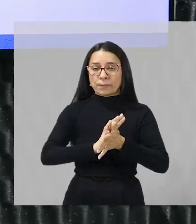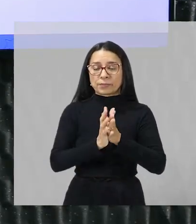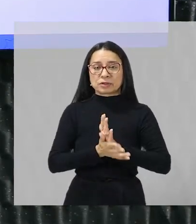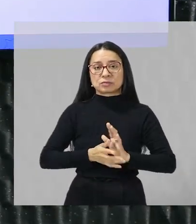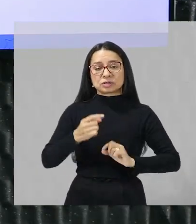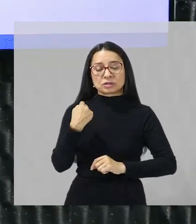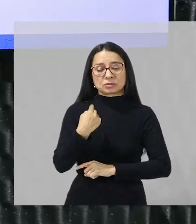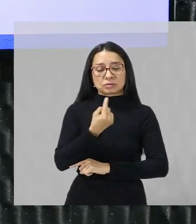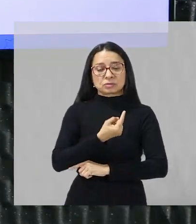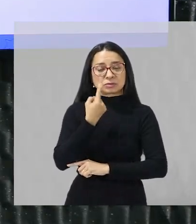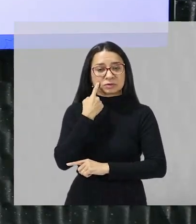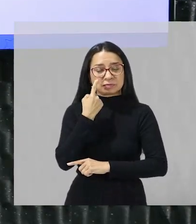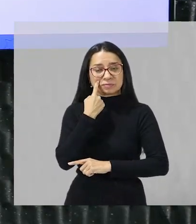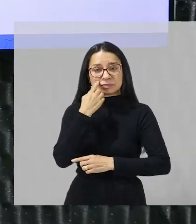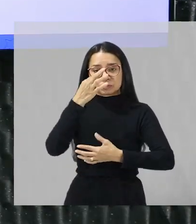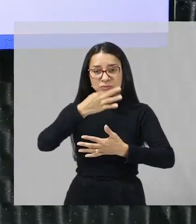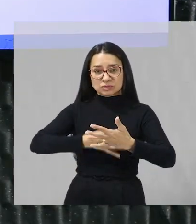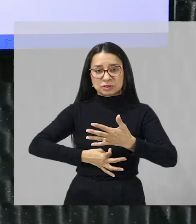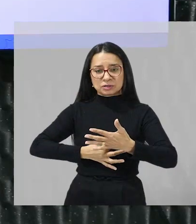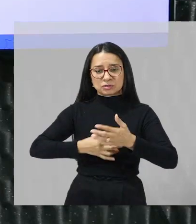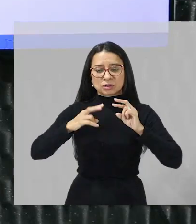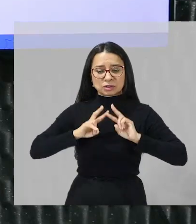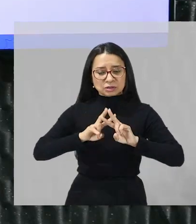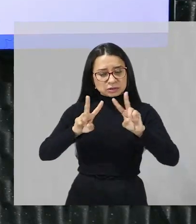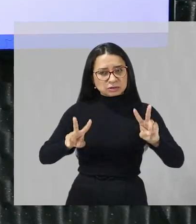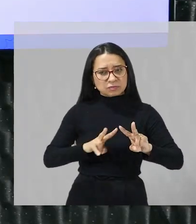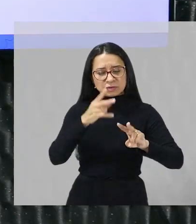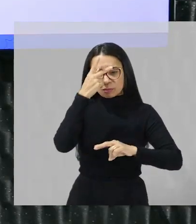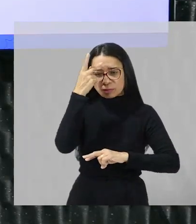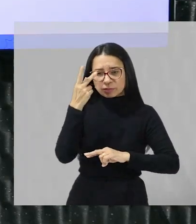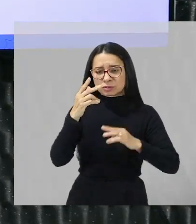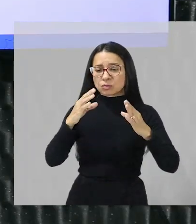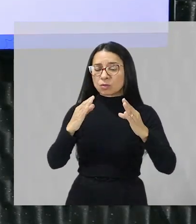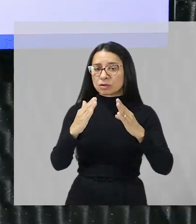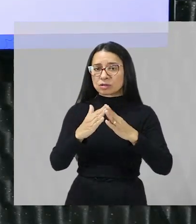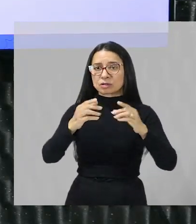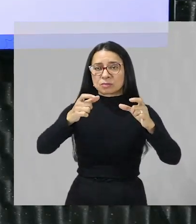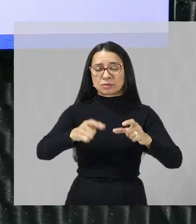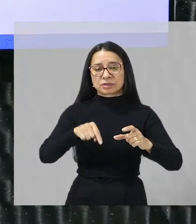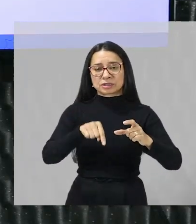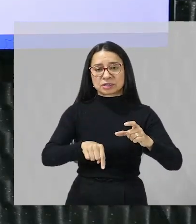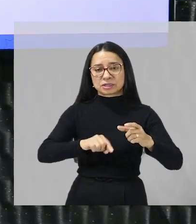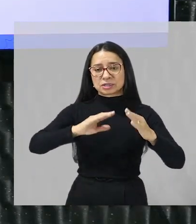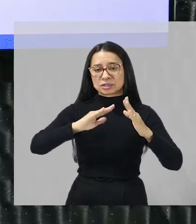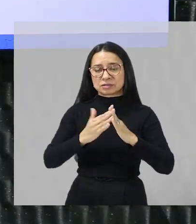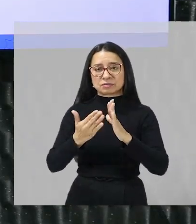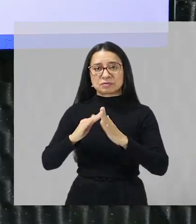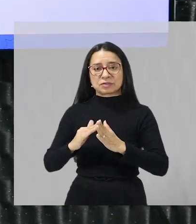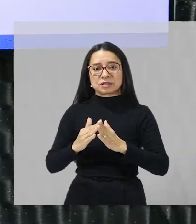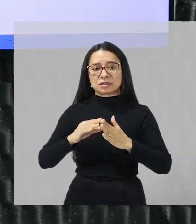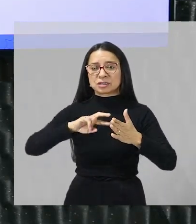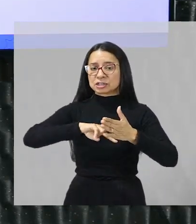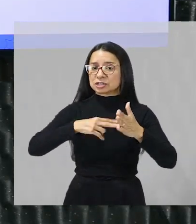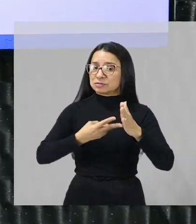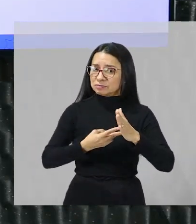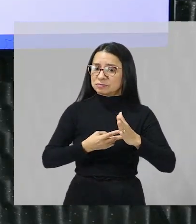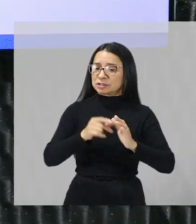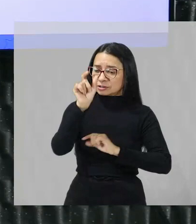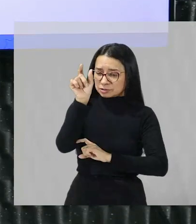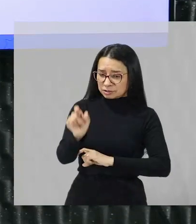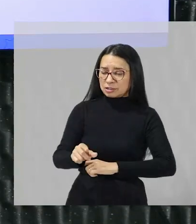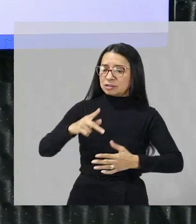que fundamenta a criação de movimentos sexuais sobre esse tema, da diversidade sexual, da orientação